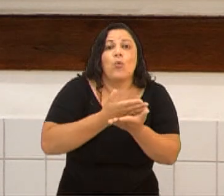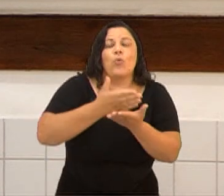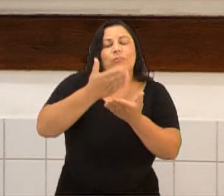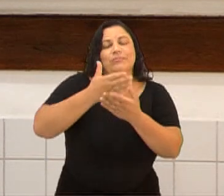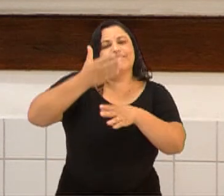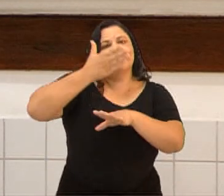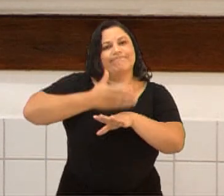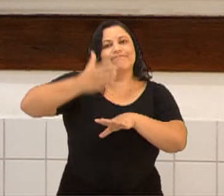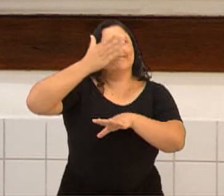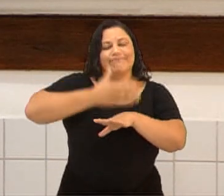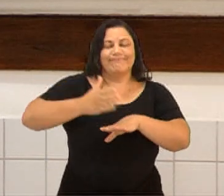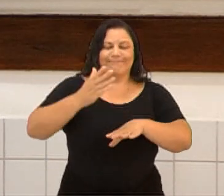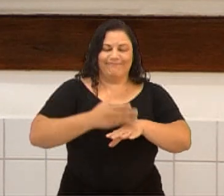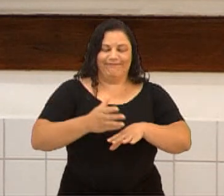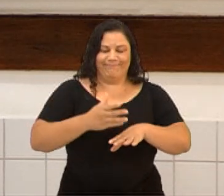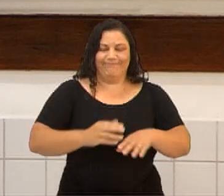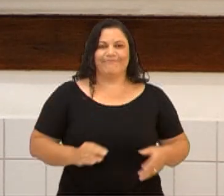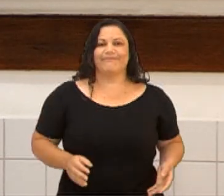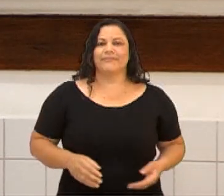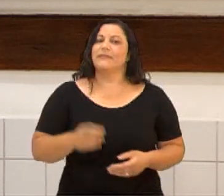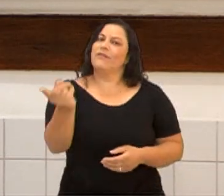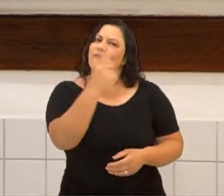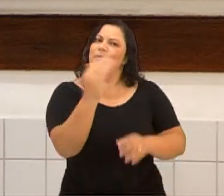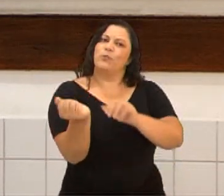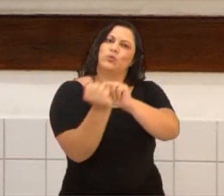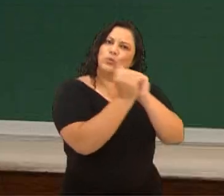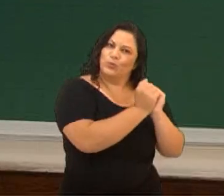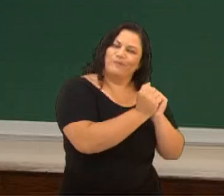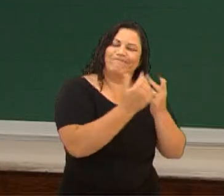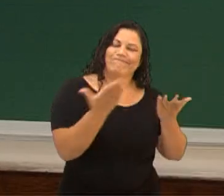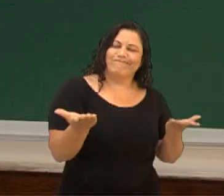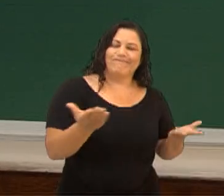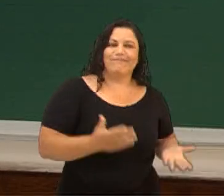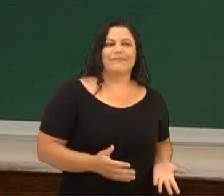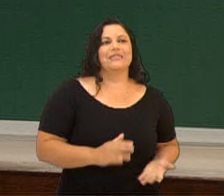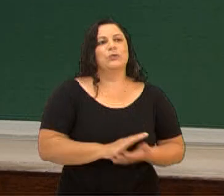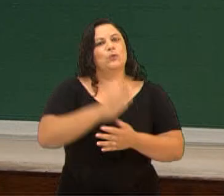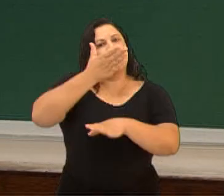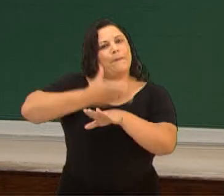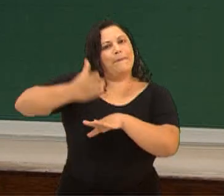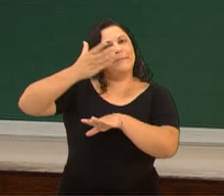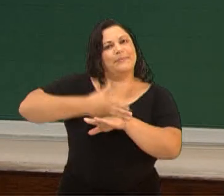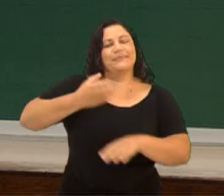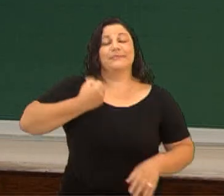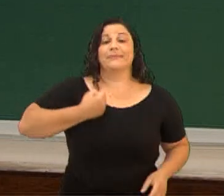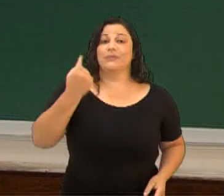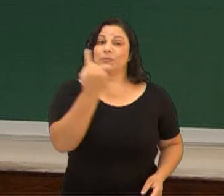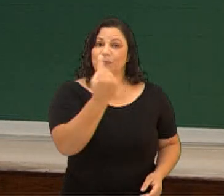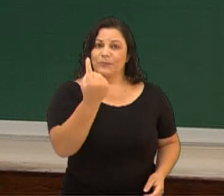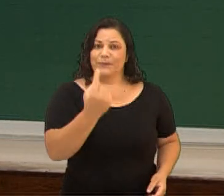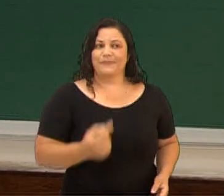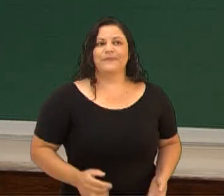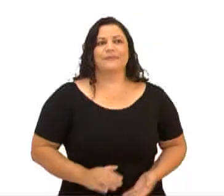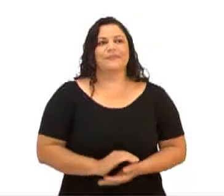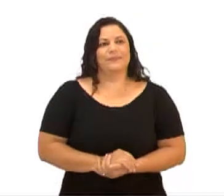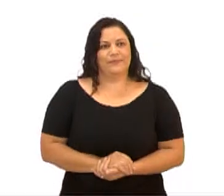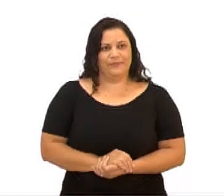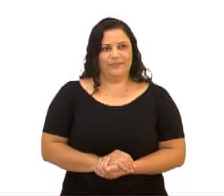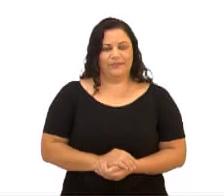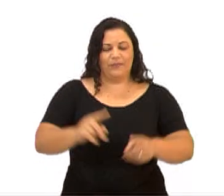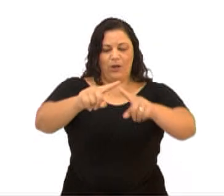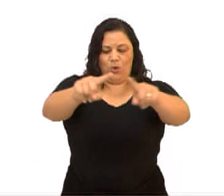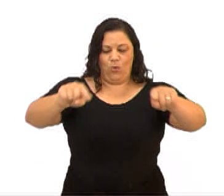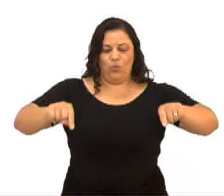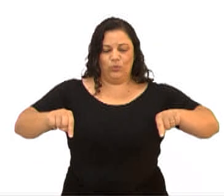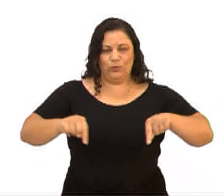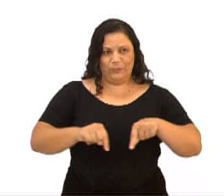a praticar. Vamos juntos, então, com o Praticando 1. Um